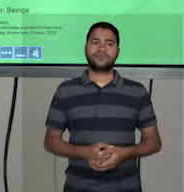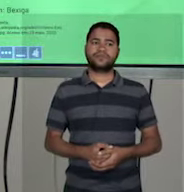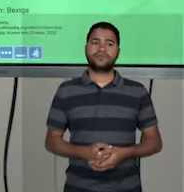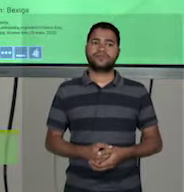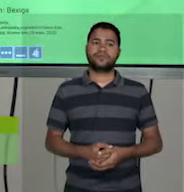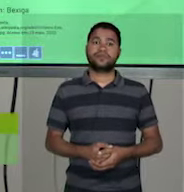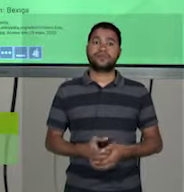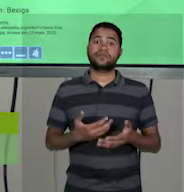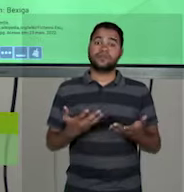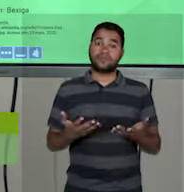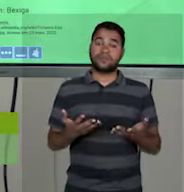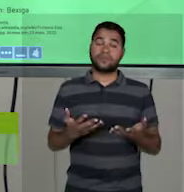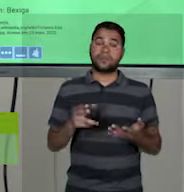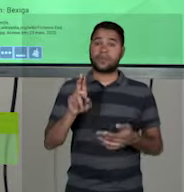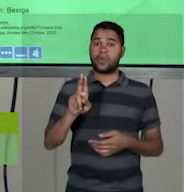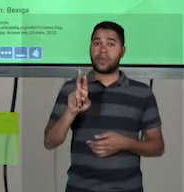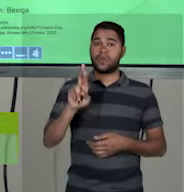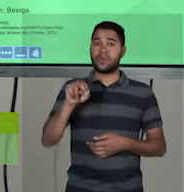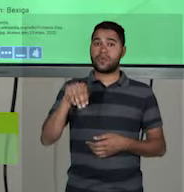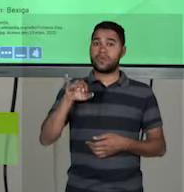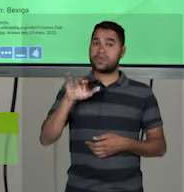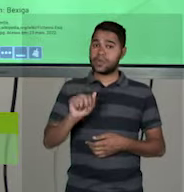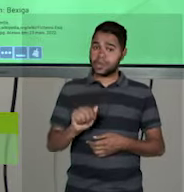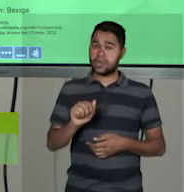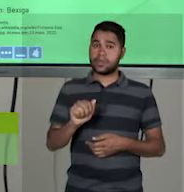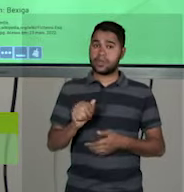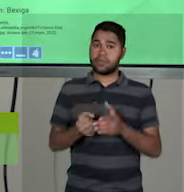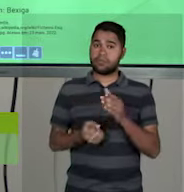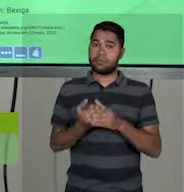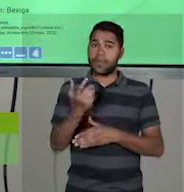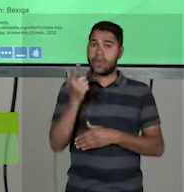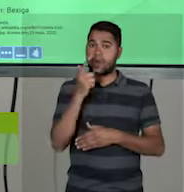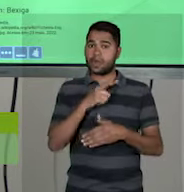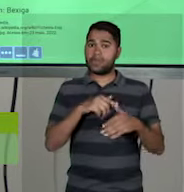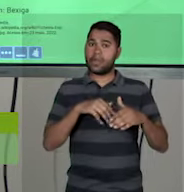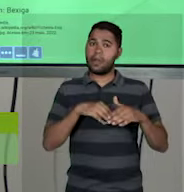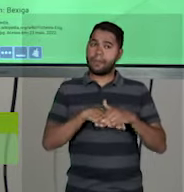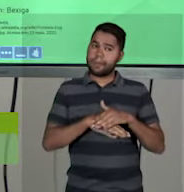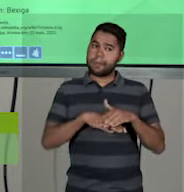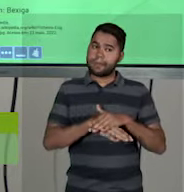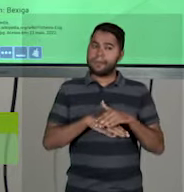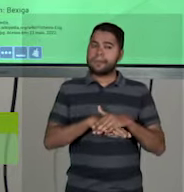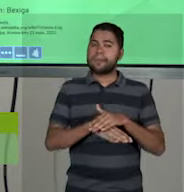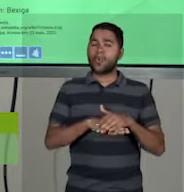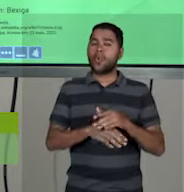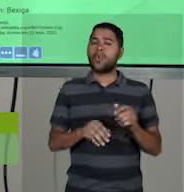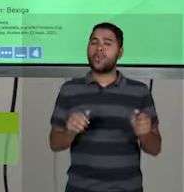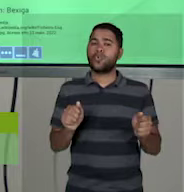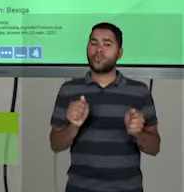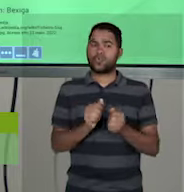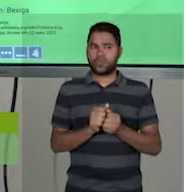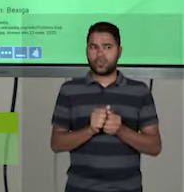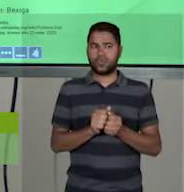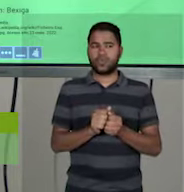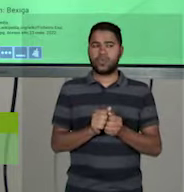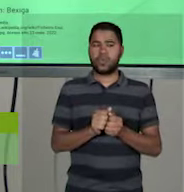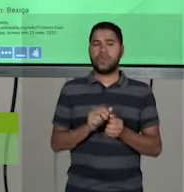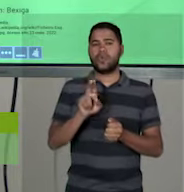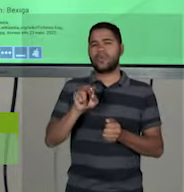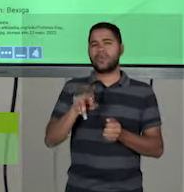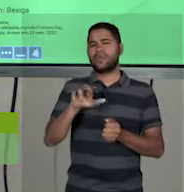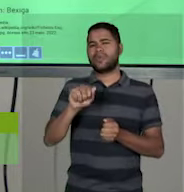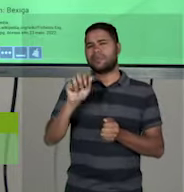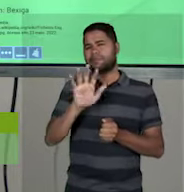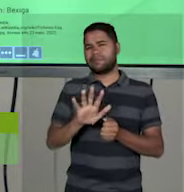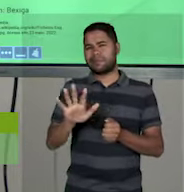a urina ser formada, a gente consegue armazenar ela, juntamente com a urina de uma forma